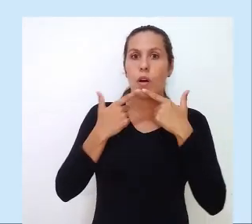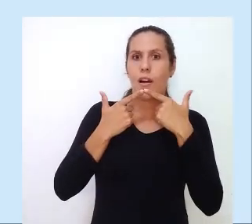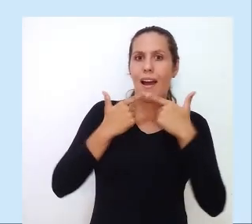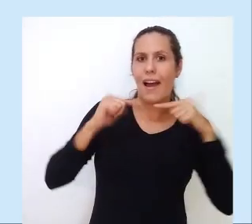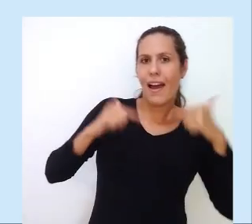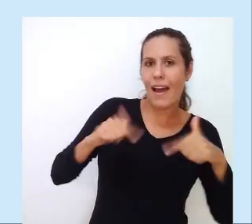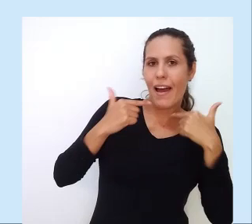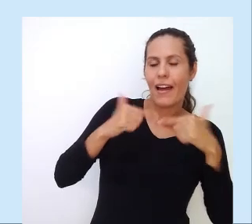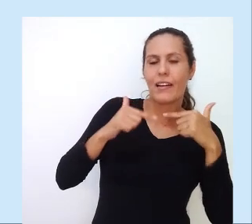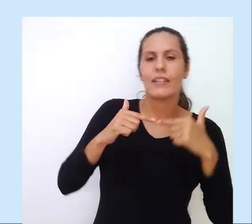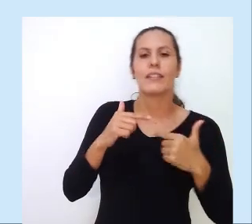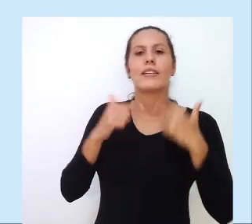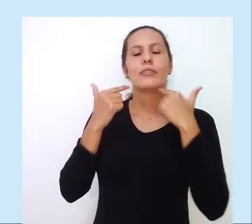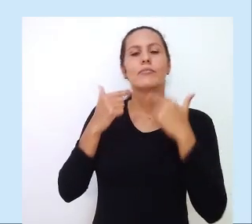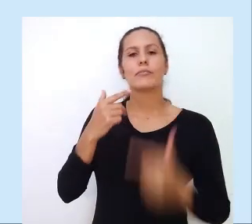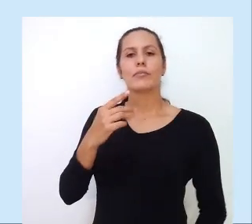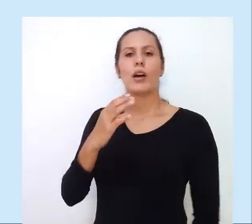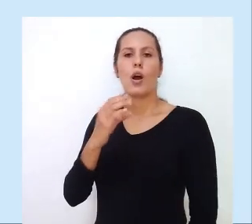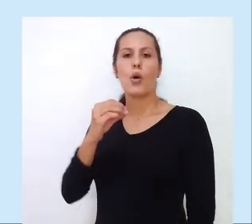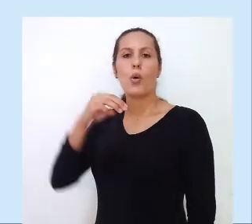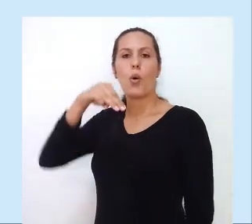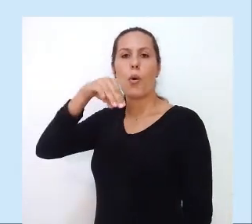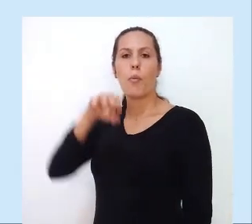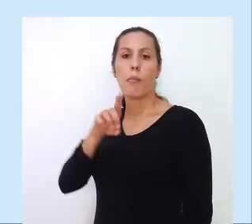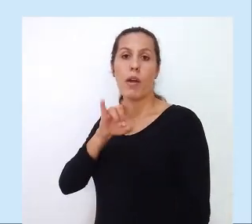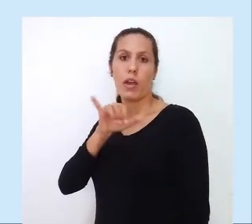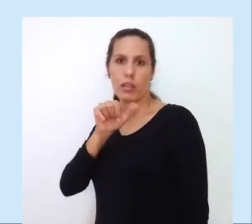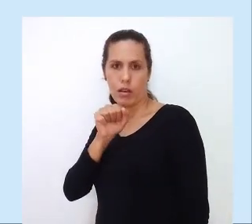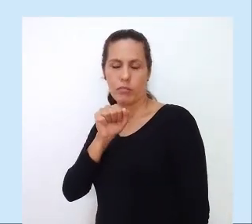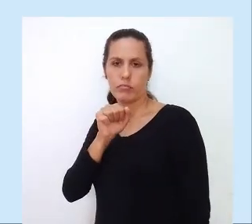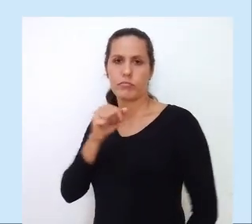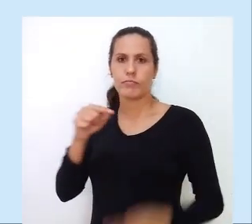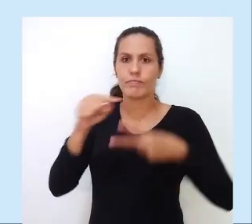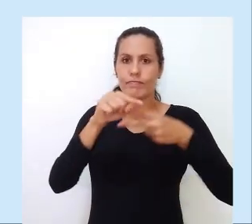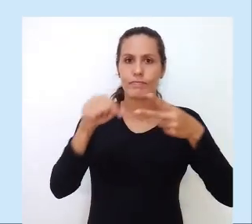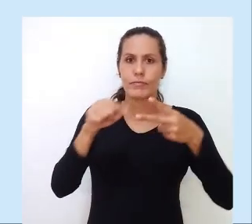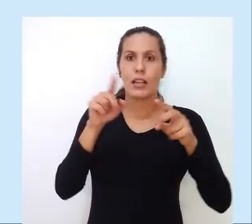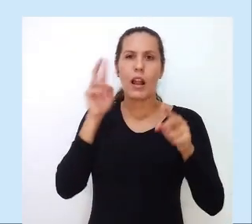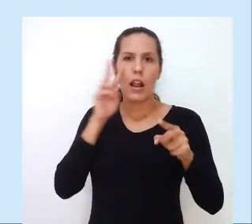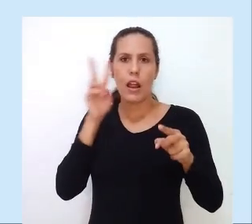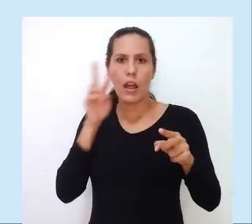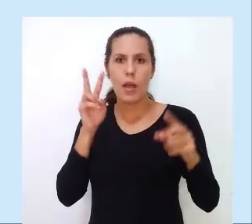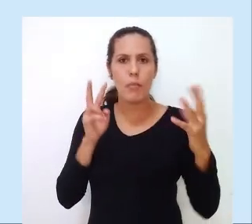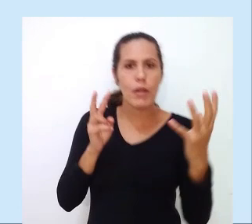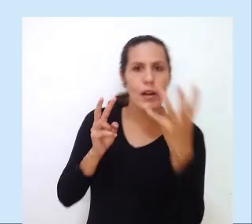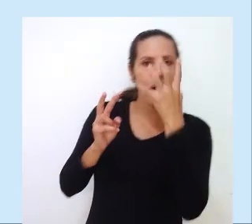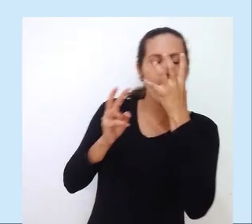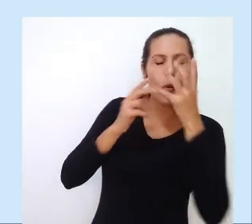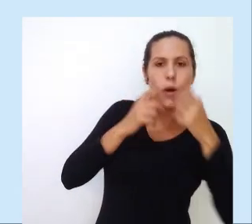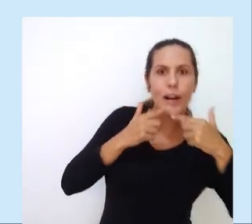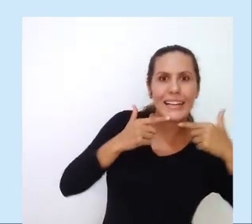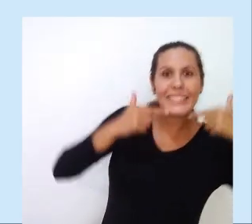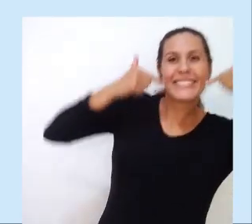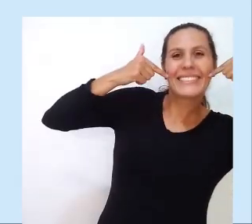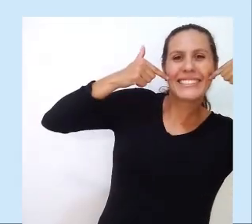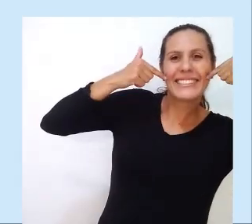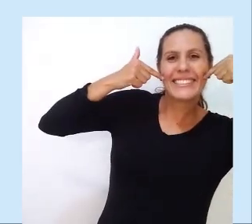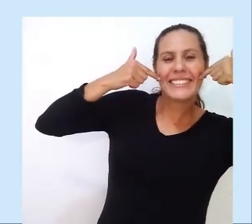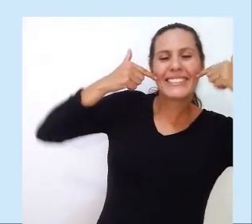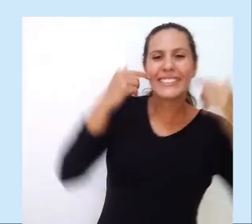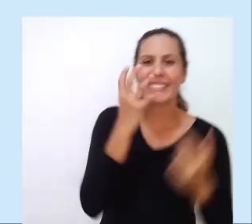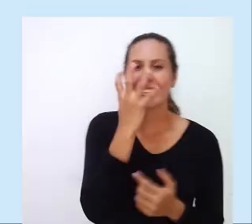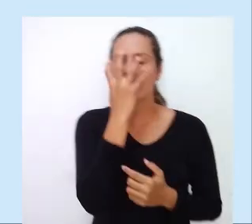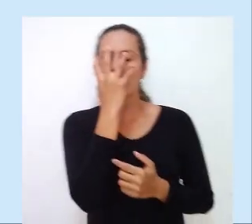e a comédia. Por isso que a gente tem como símbolos do teatro as duas máscaras juntinhas, uma sorrindo e uma com